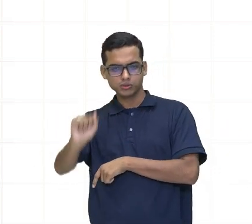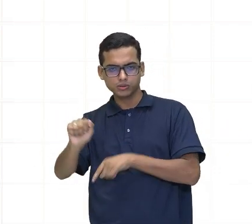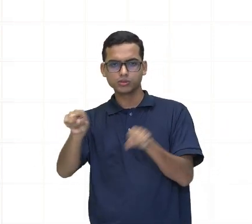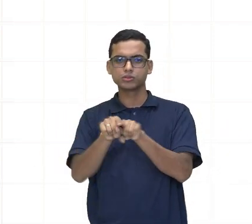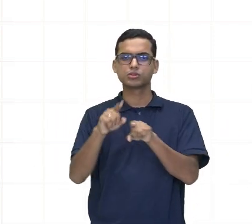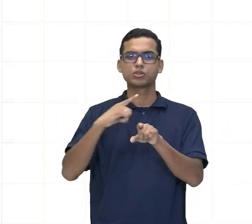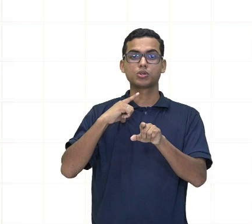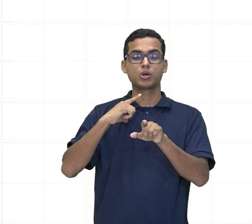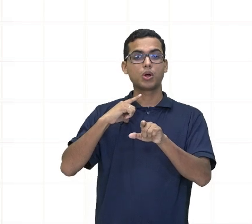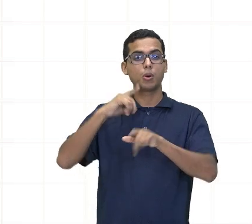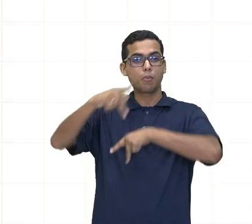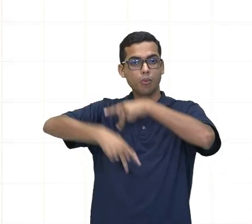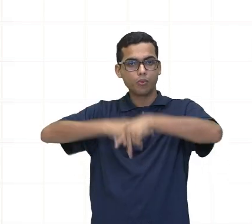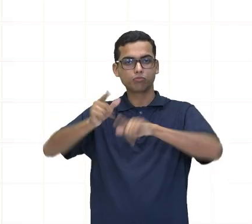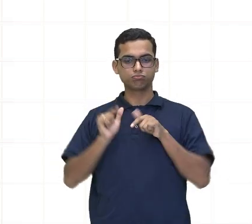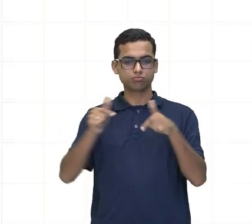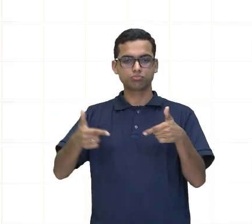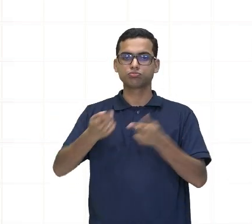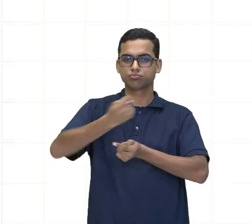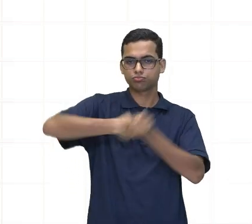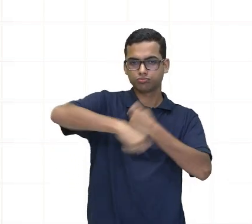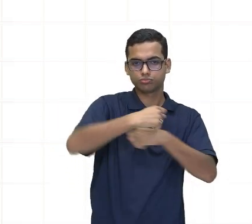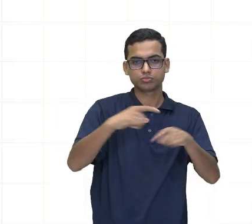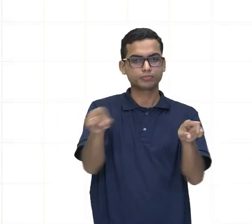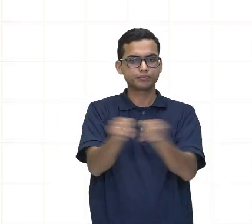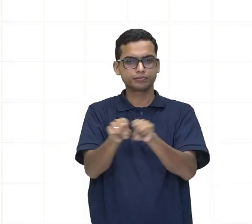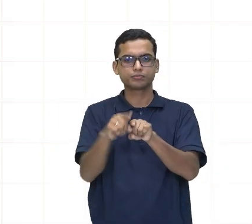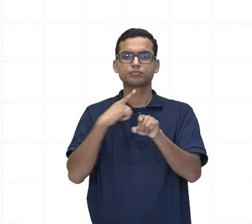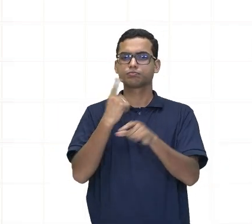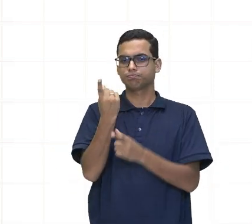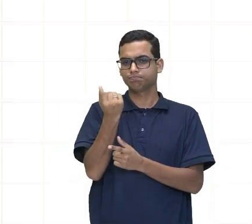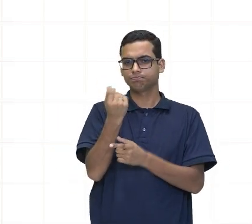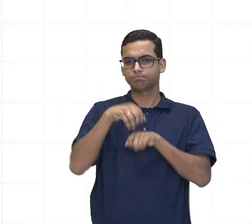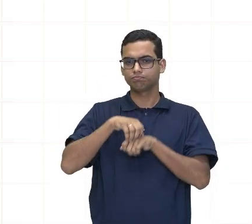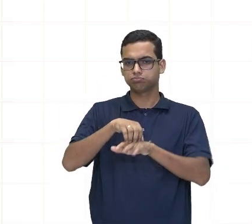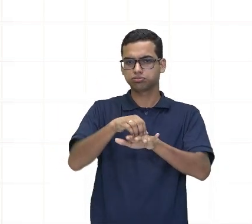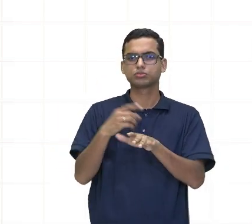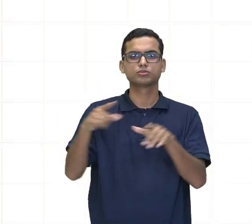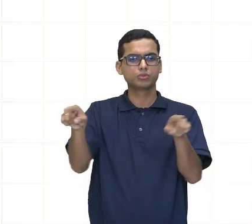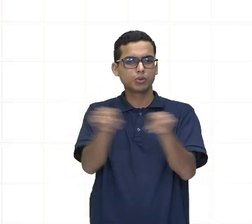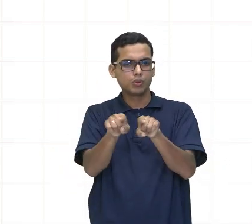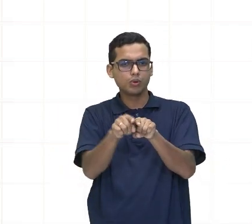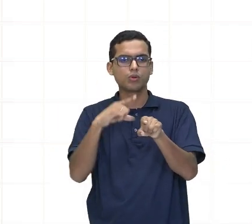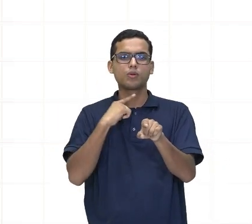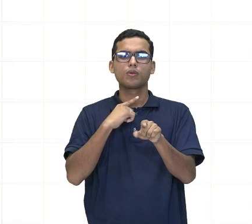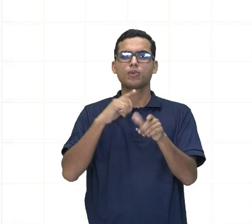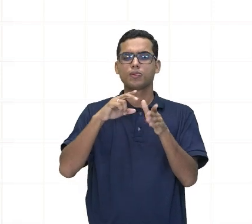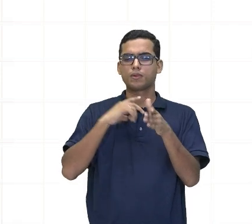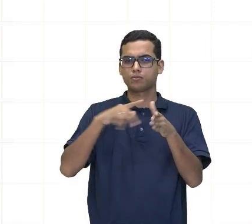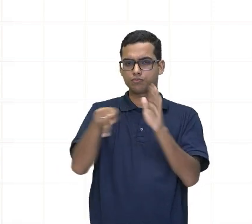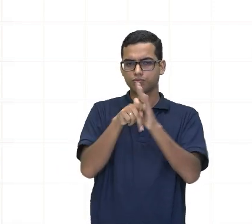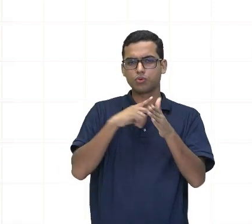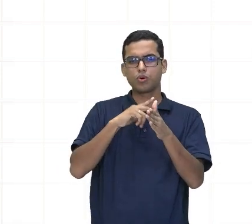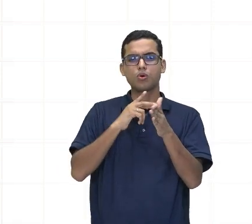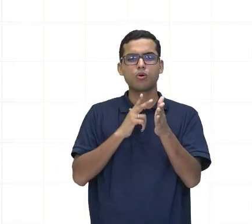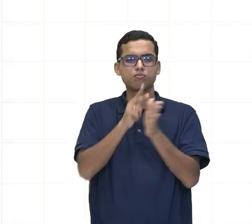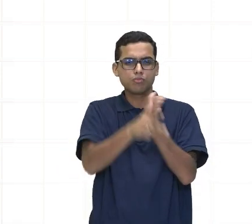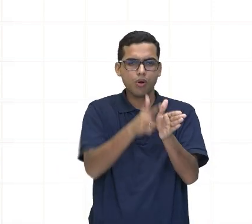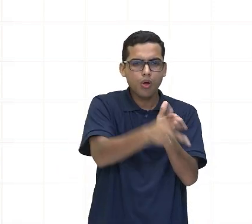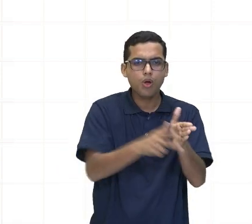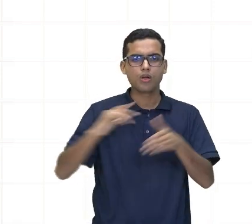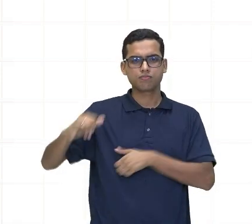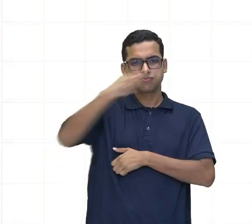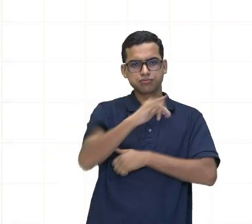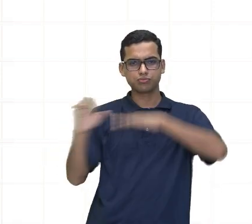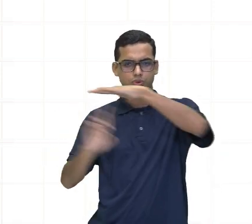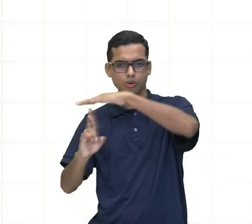economicamente ativa, distribuição de renda, malha ferroviária, rodoviária, aérea e hidroviária.